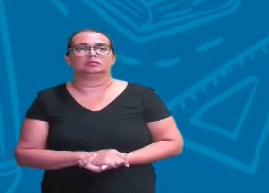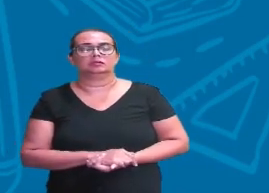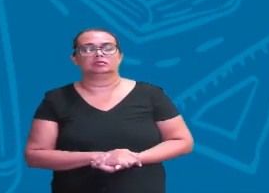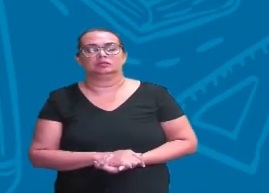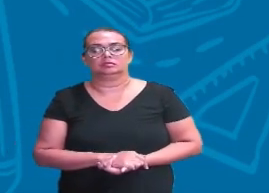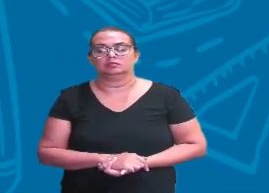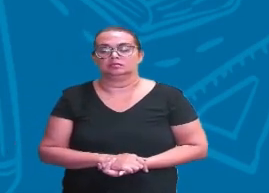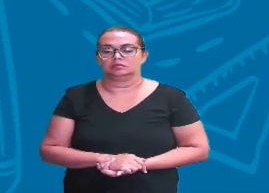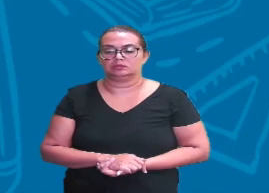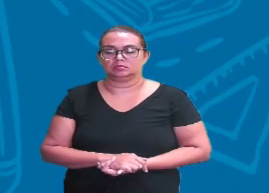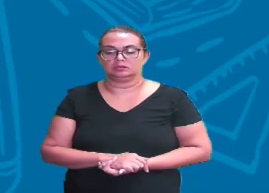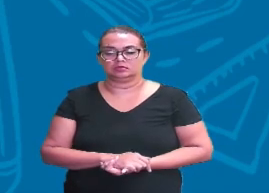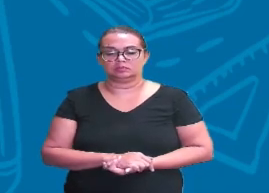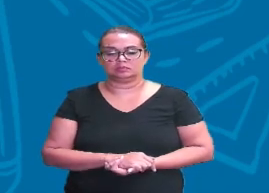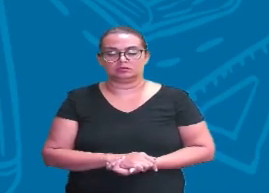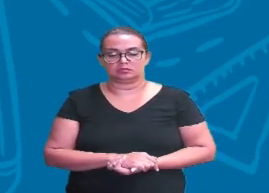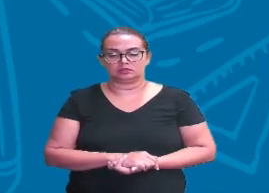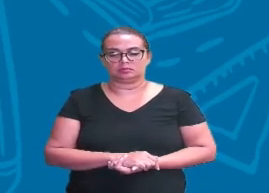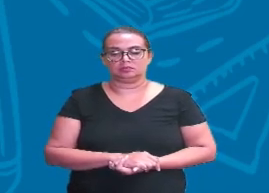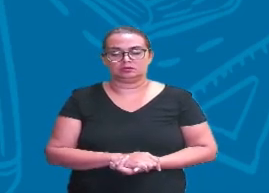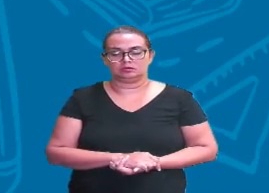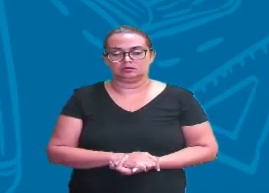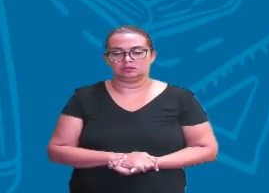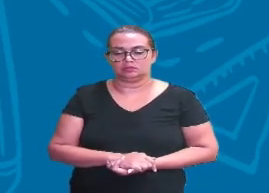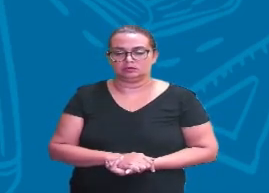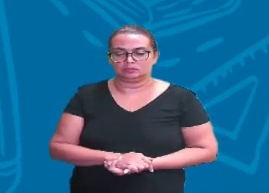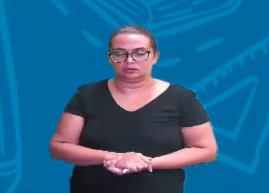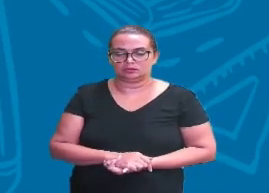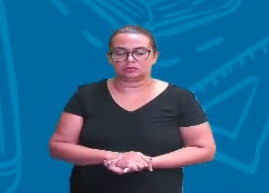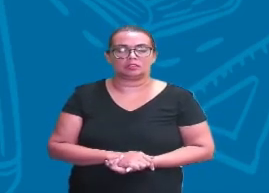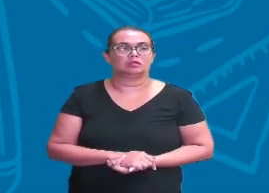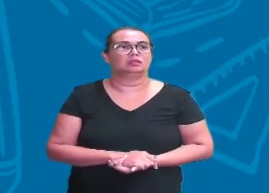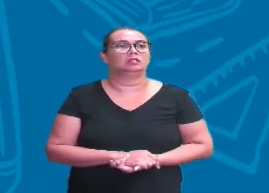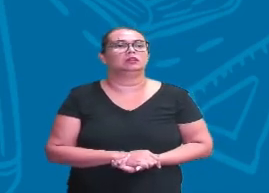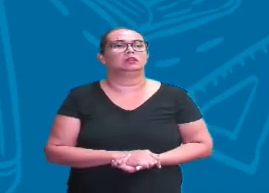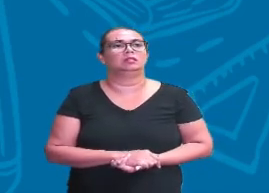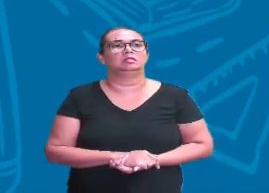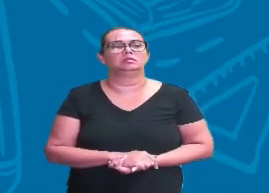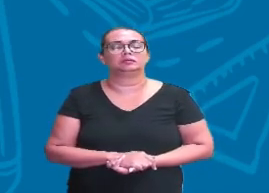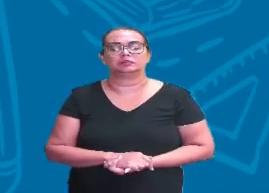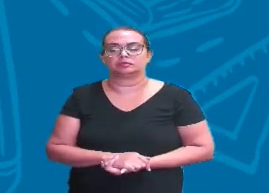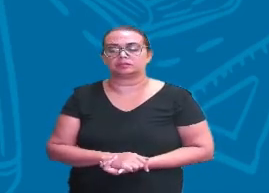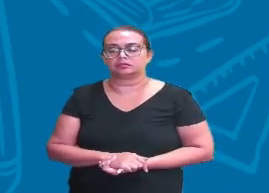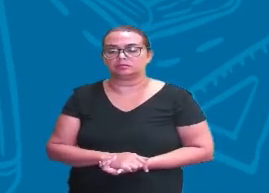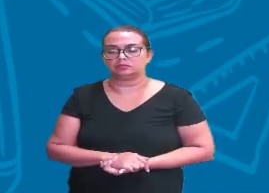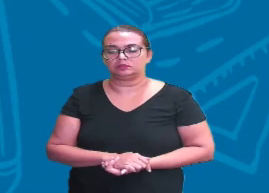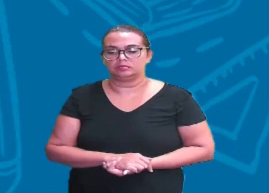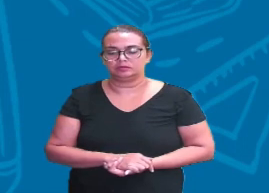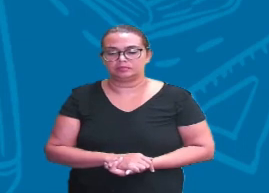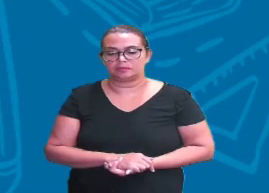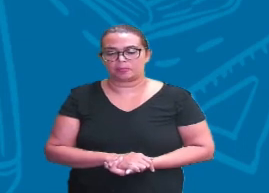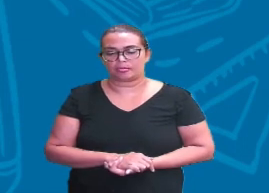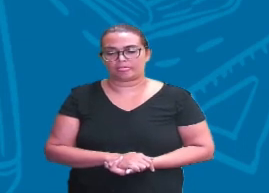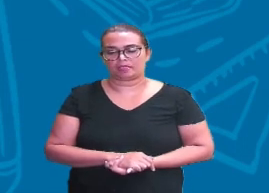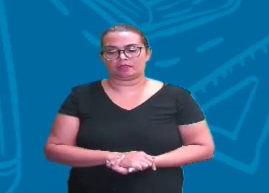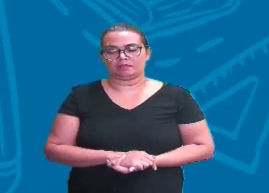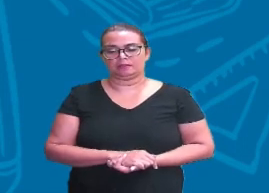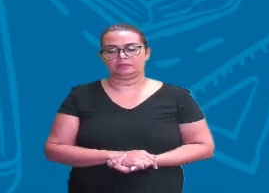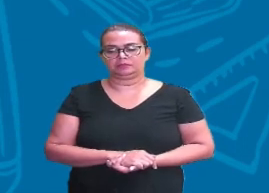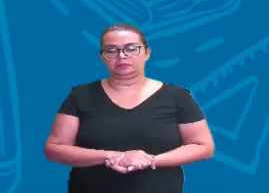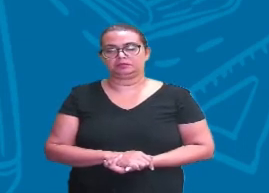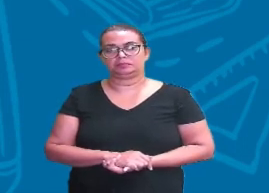da Terra, garantindo a sensação de quê? De queda livre, de queda perpétua, tá? A qual chamamos de gravidade zero. Então